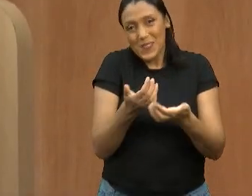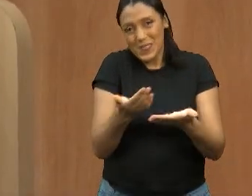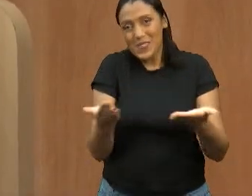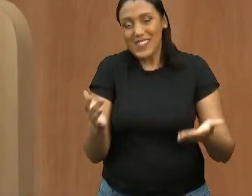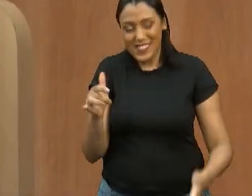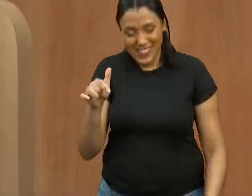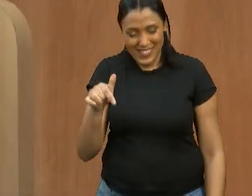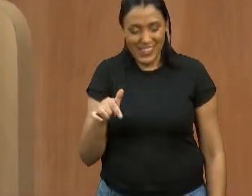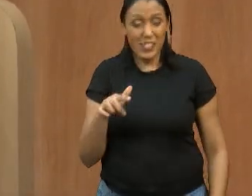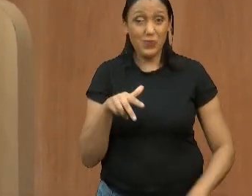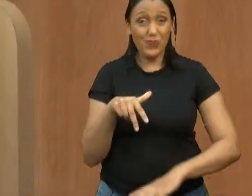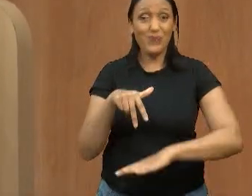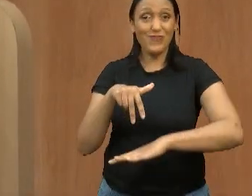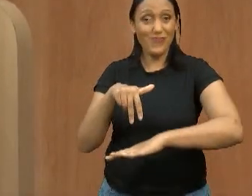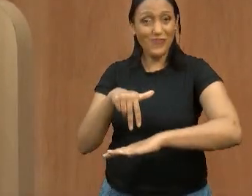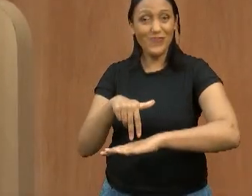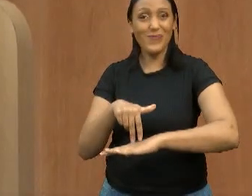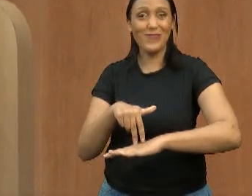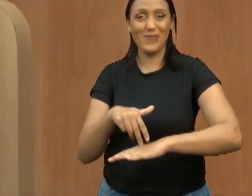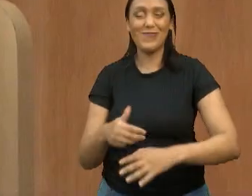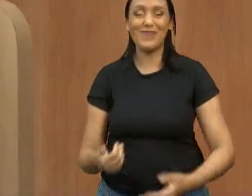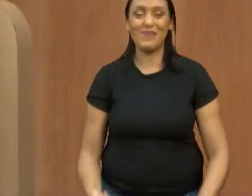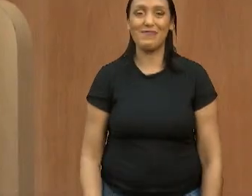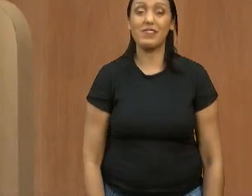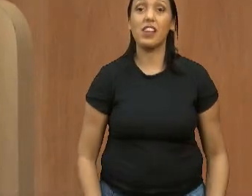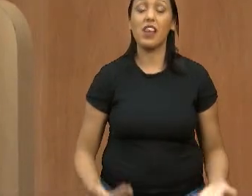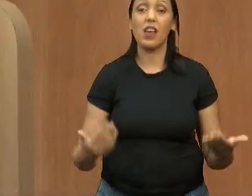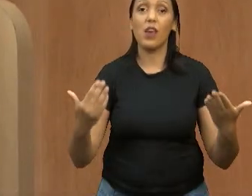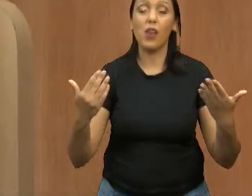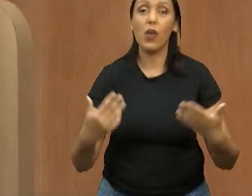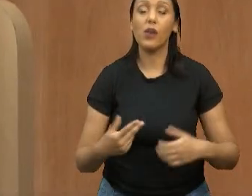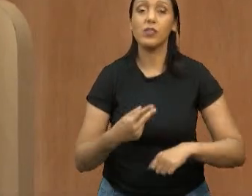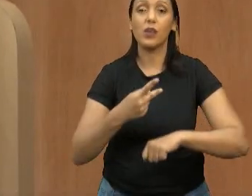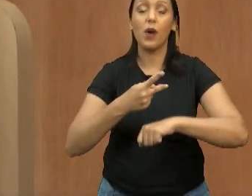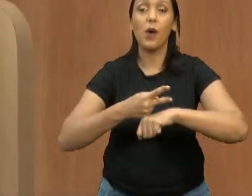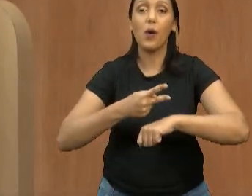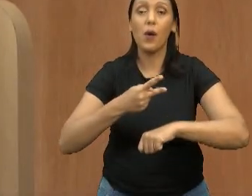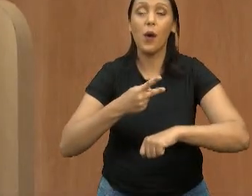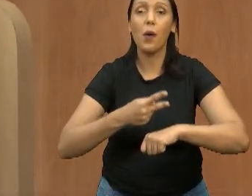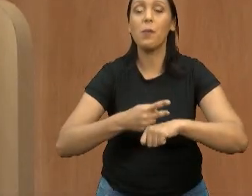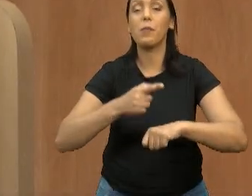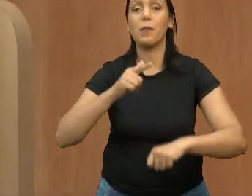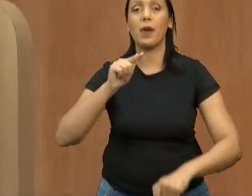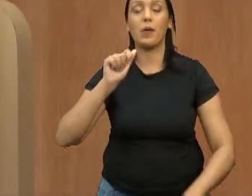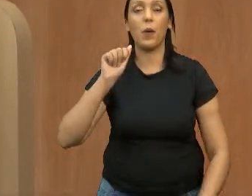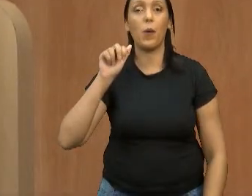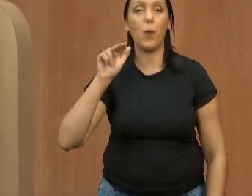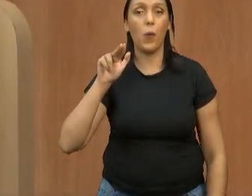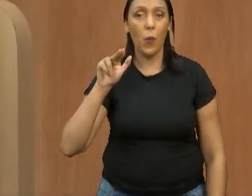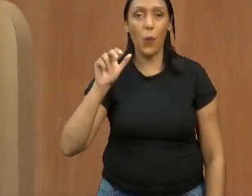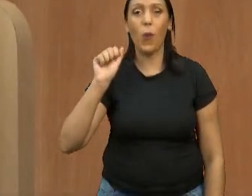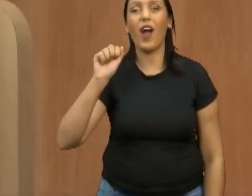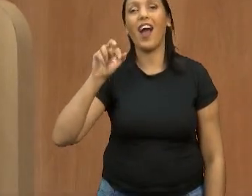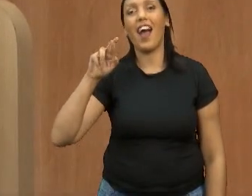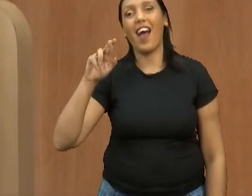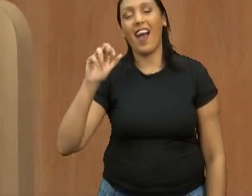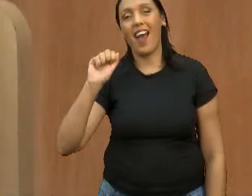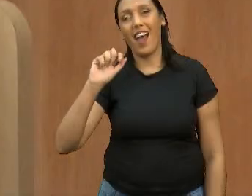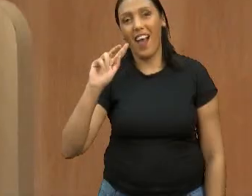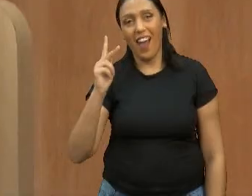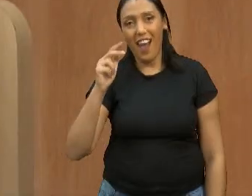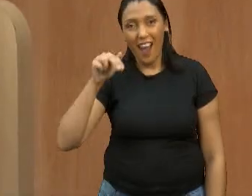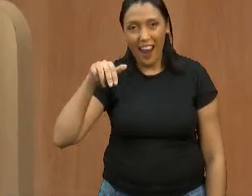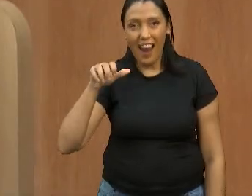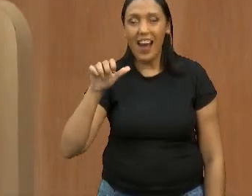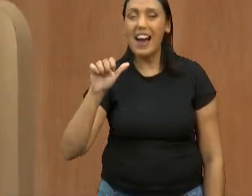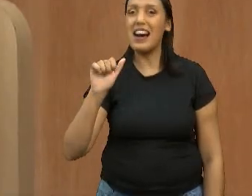Ramos, que é uma homenagem e valorização dos artistas da nossa cidade, por todo